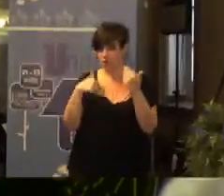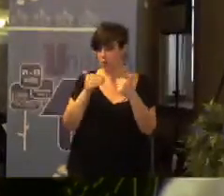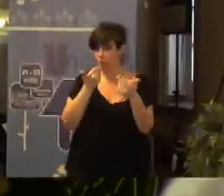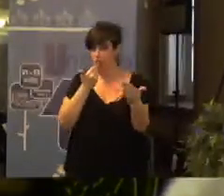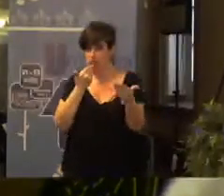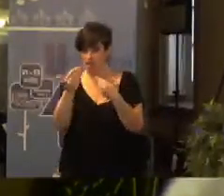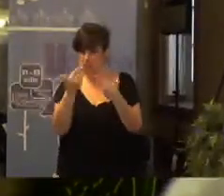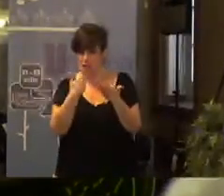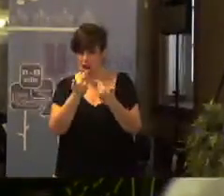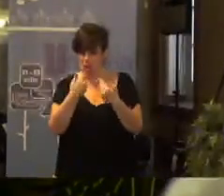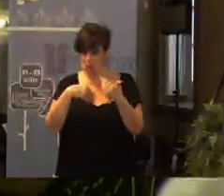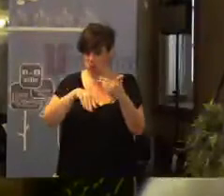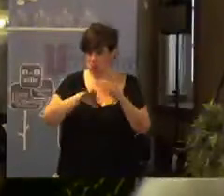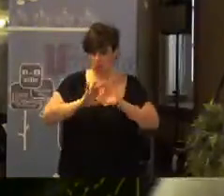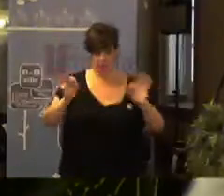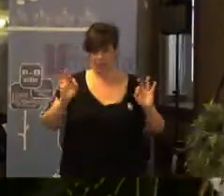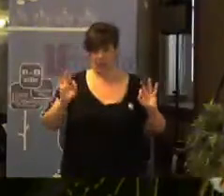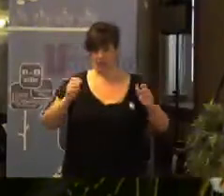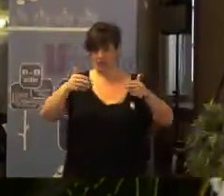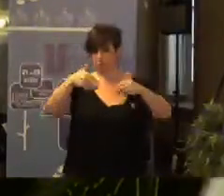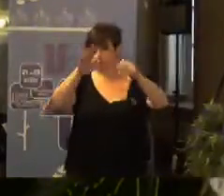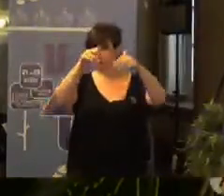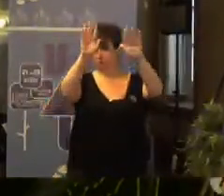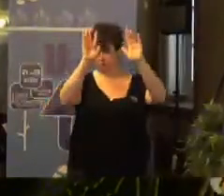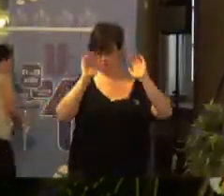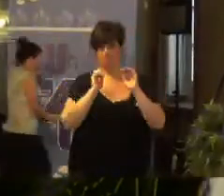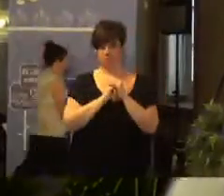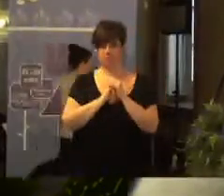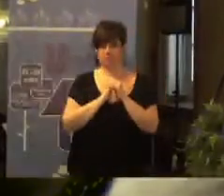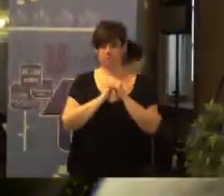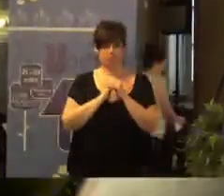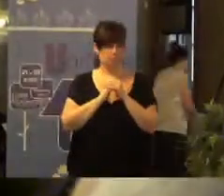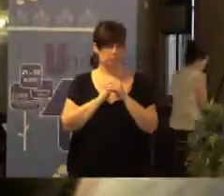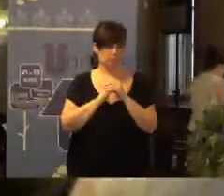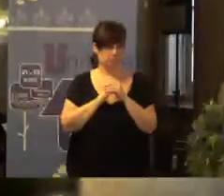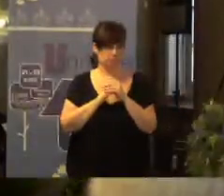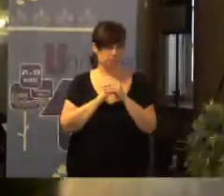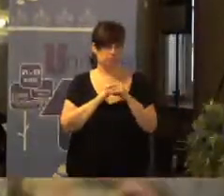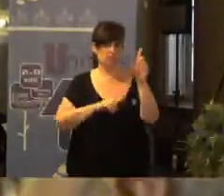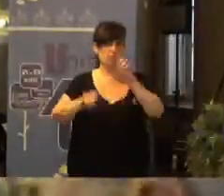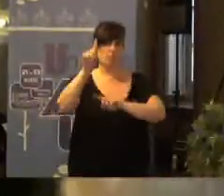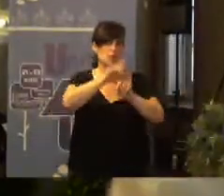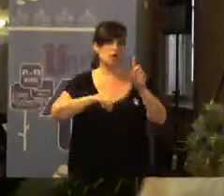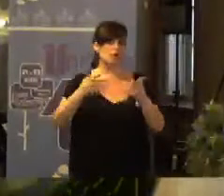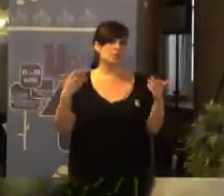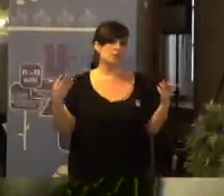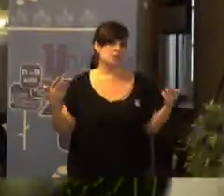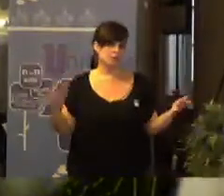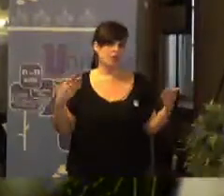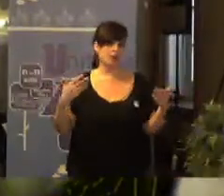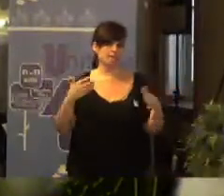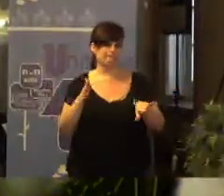diálogo da parte da esquerda, o que há é... o problema é que o tema do diálogo a esquerda não o